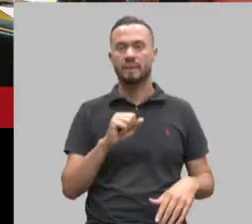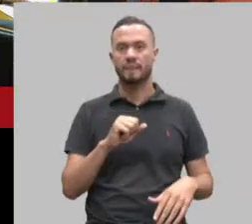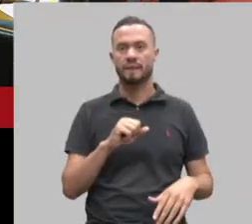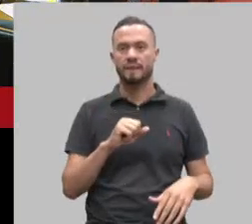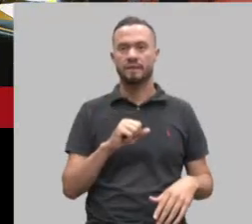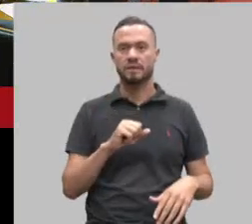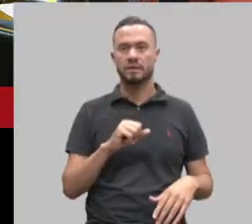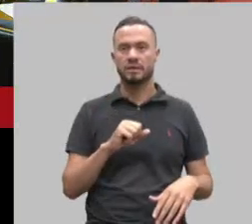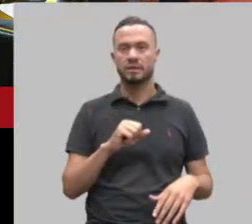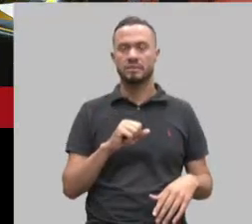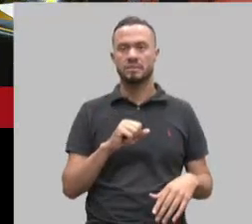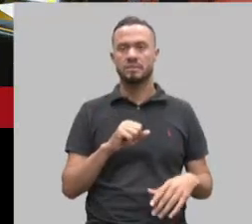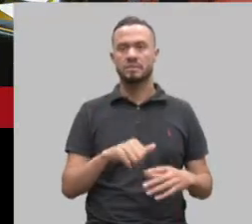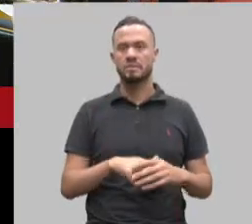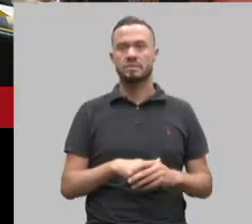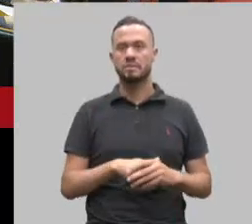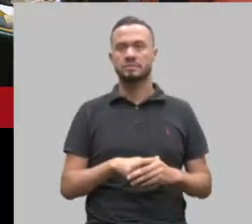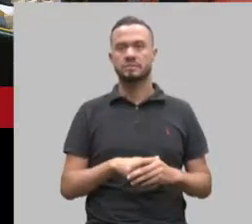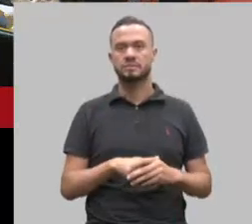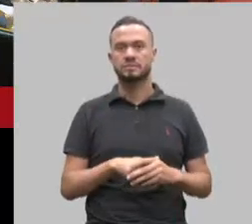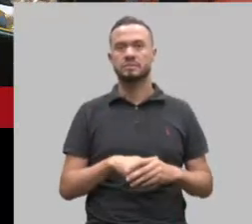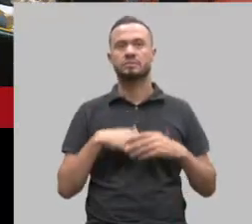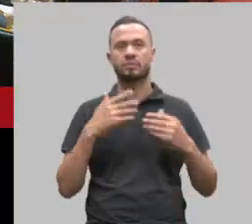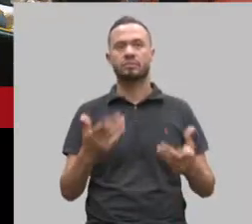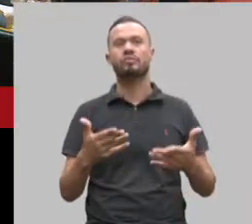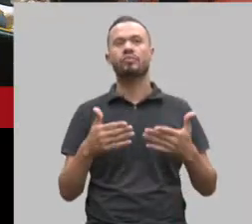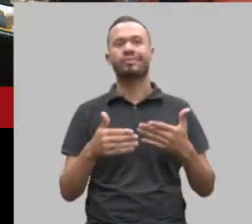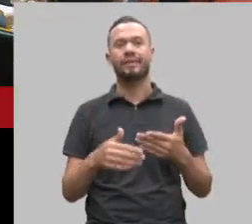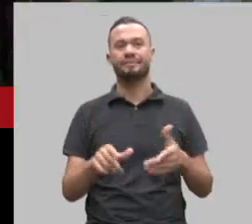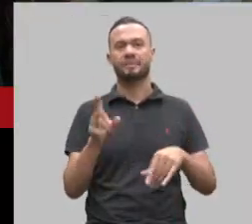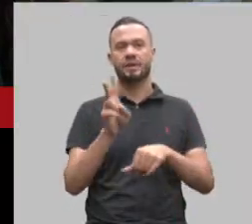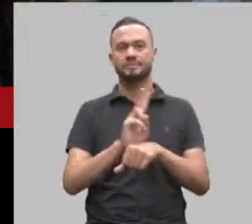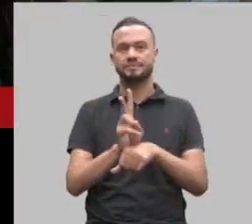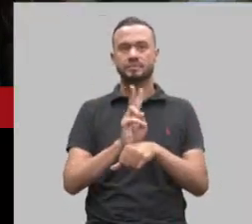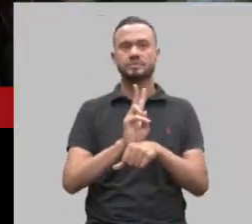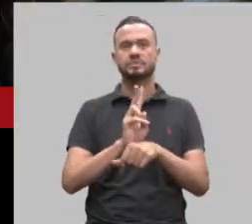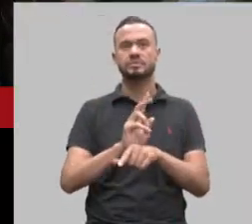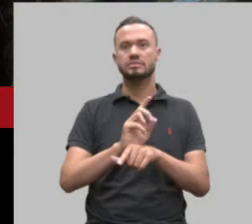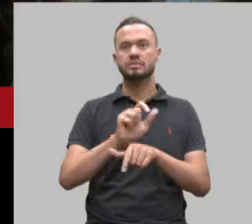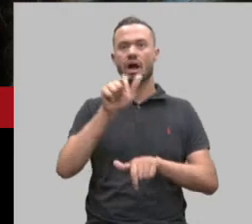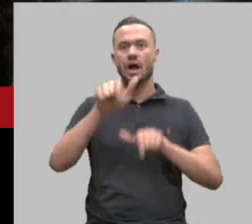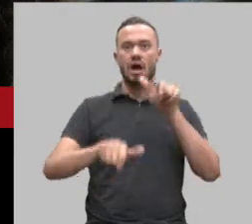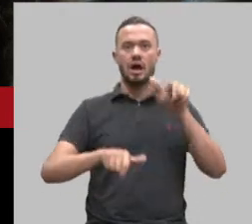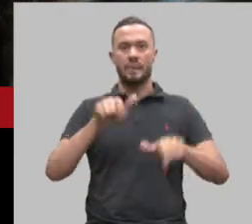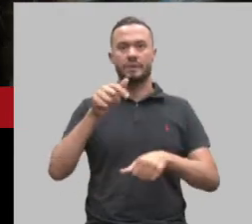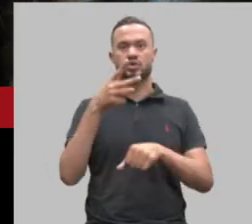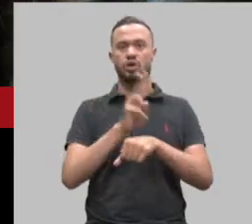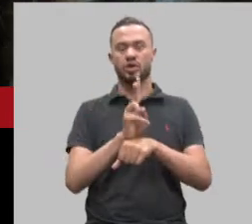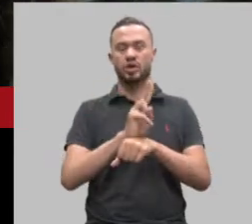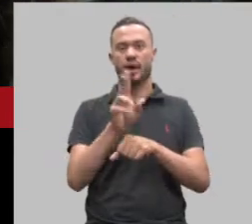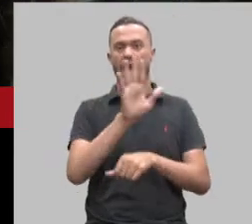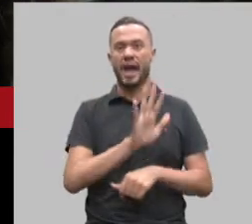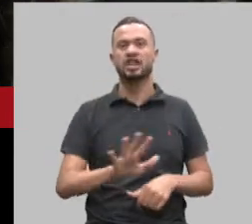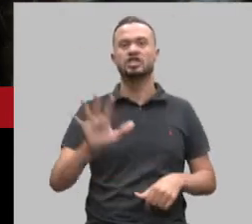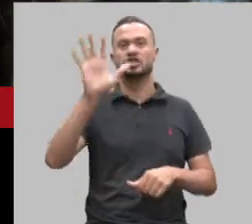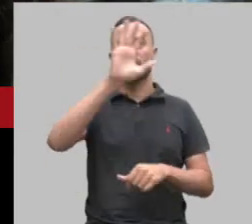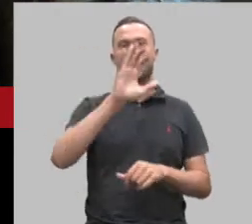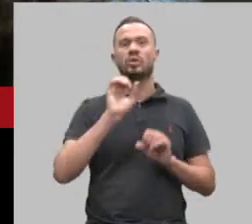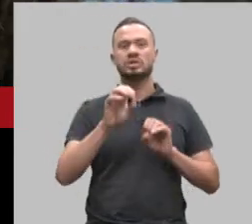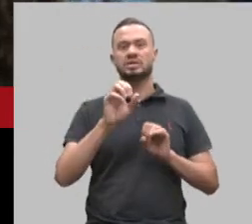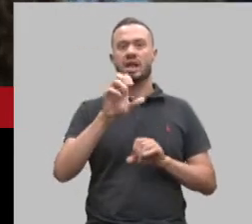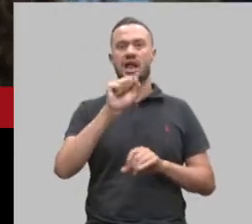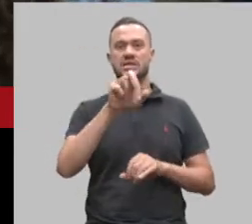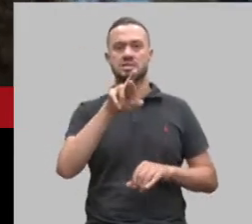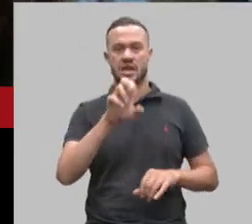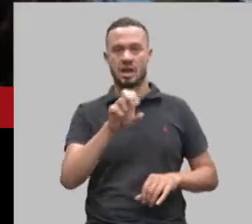momento que ele foi acompanhado supervisionado pela superintendente Regional de ensino do sre da minha cidade que se chama